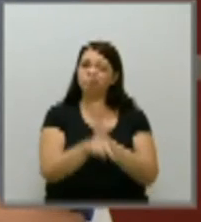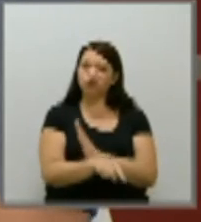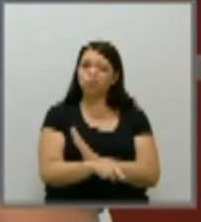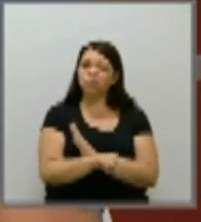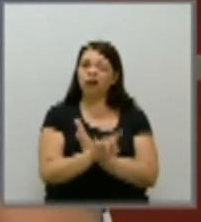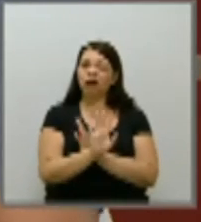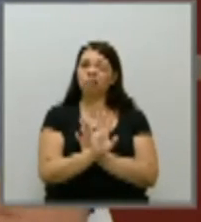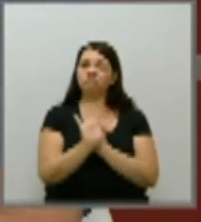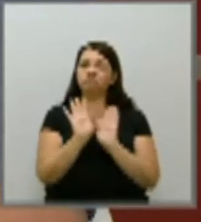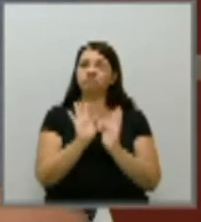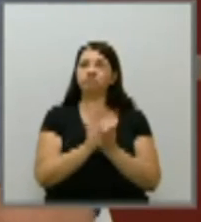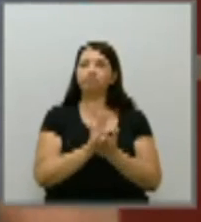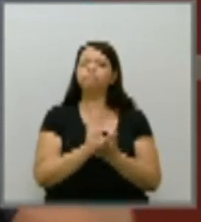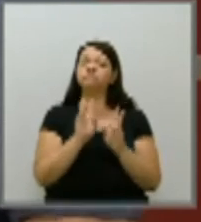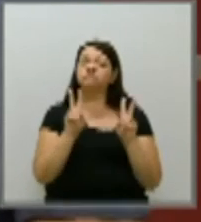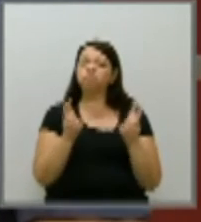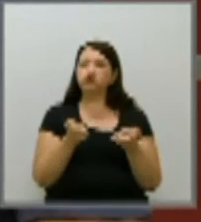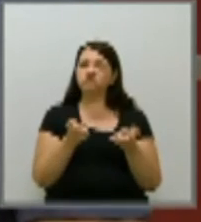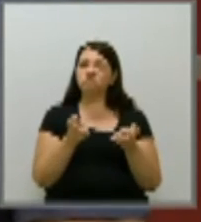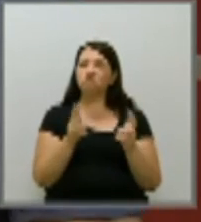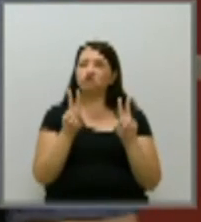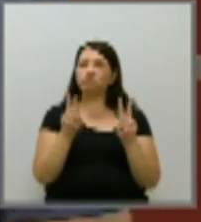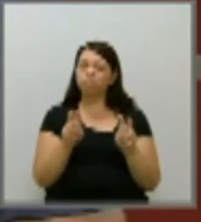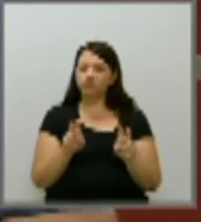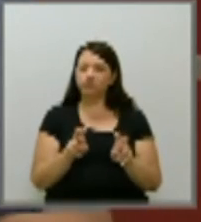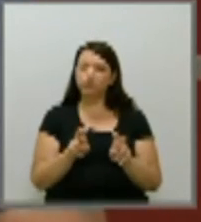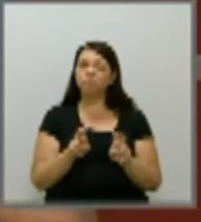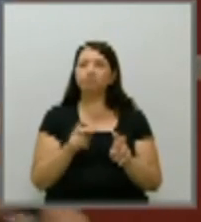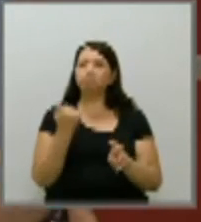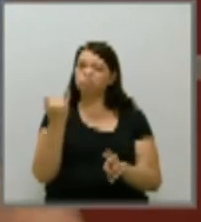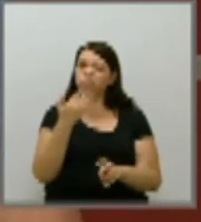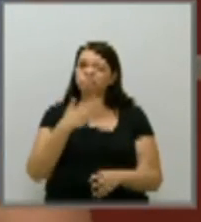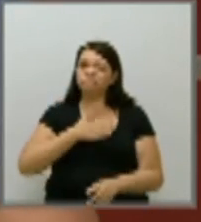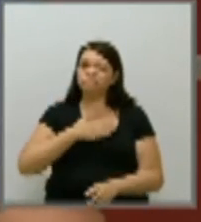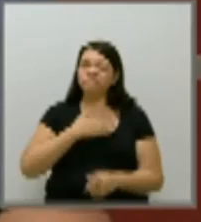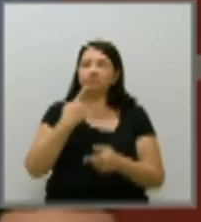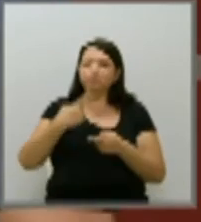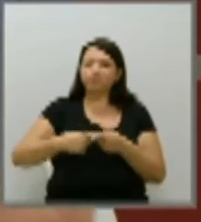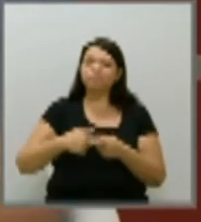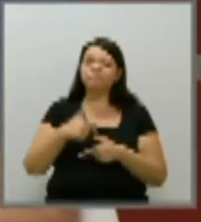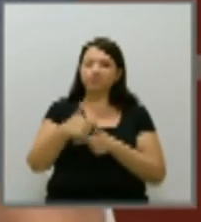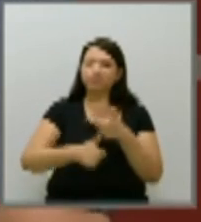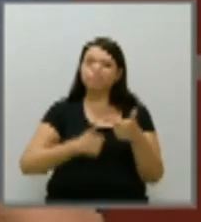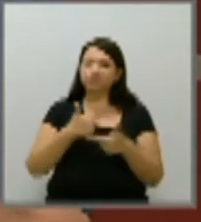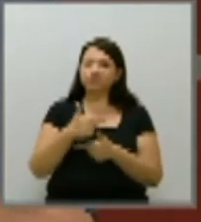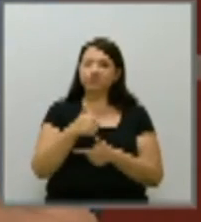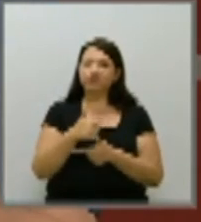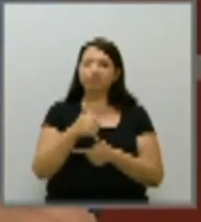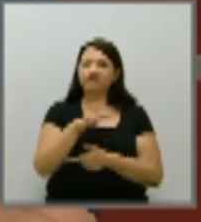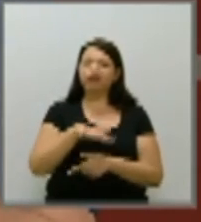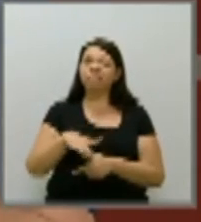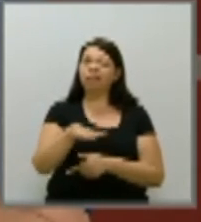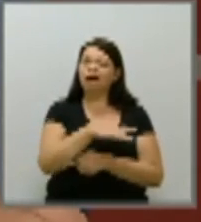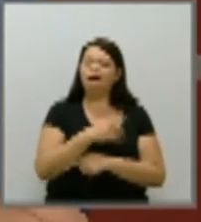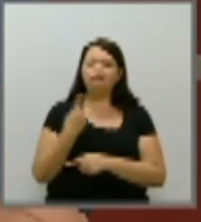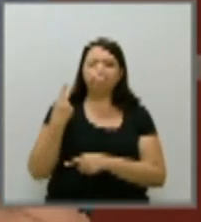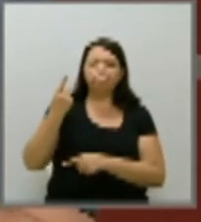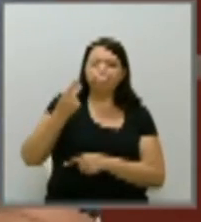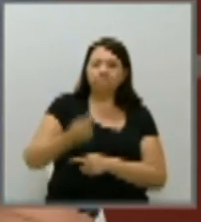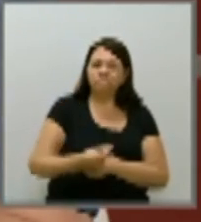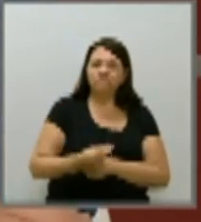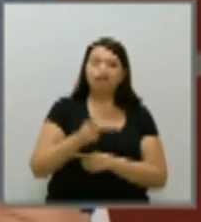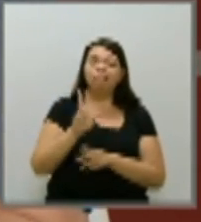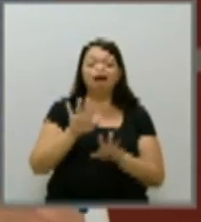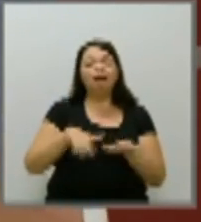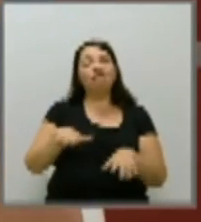especificamente sobre um tema que é muito importante para mim, porque eu trabalhei e atuei nessa área por muito tempo, que é a questão da